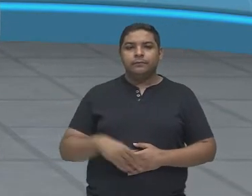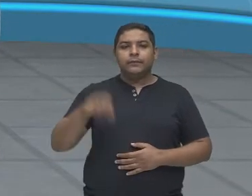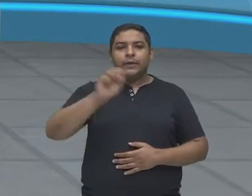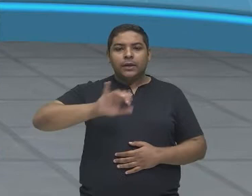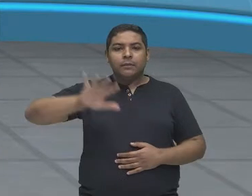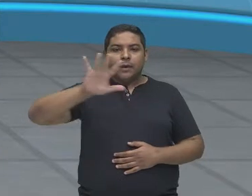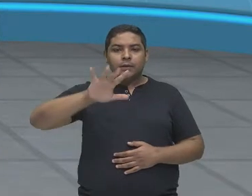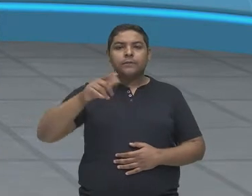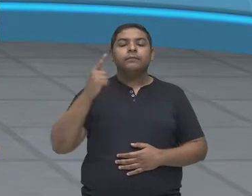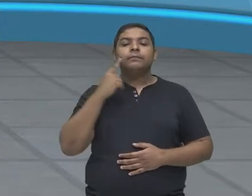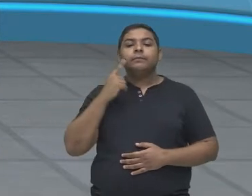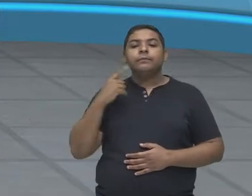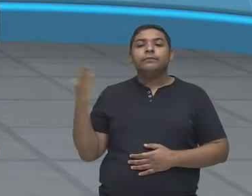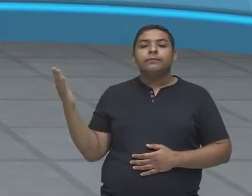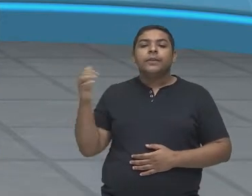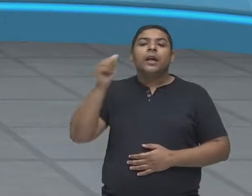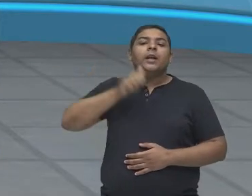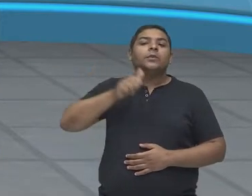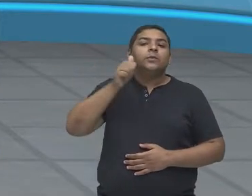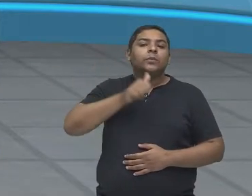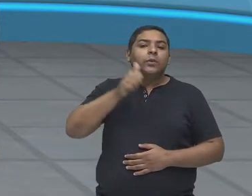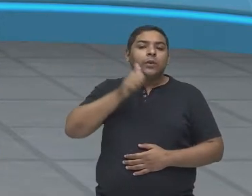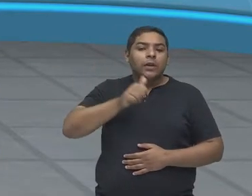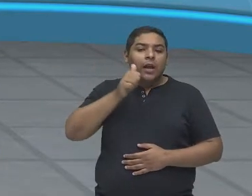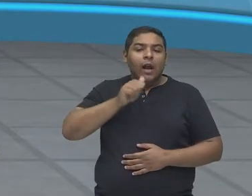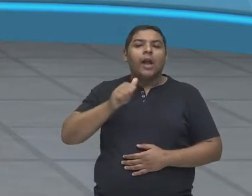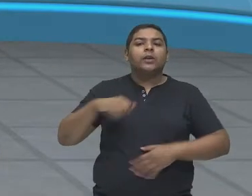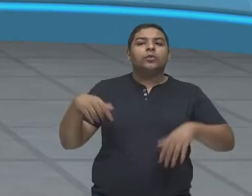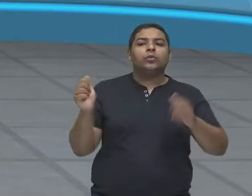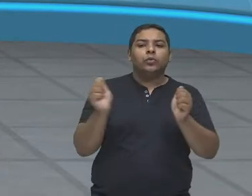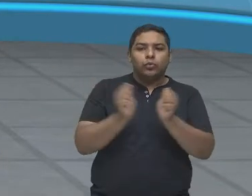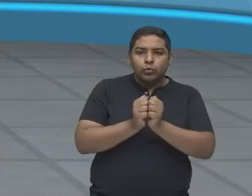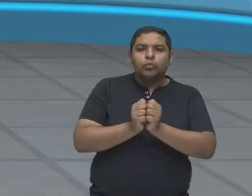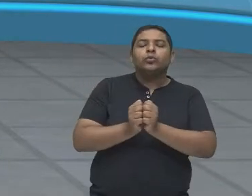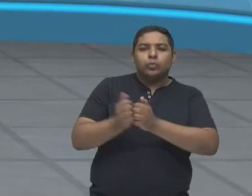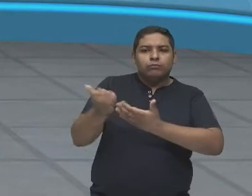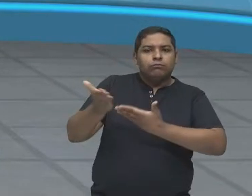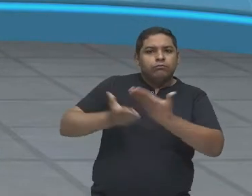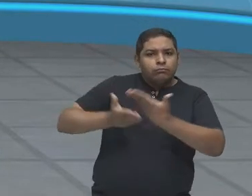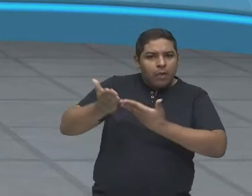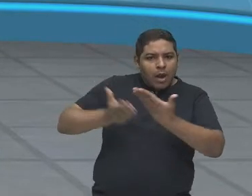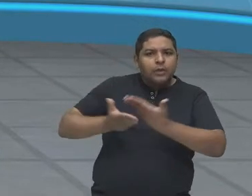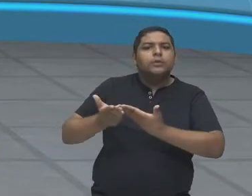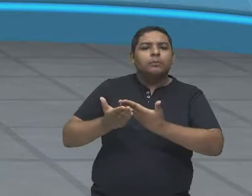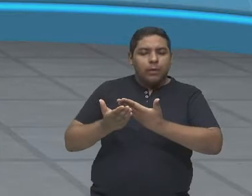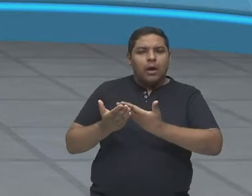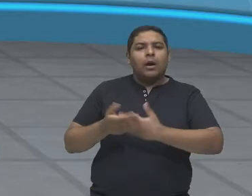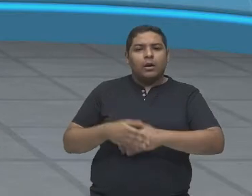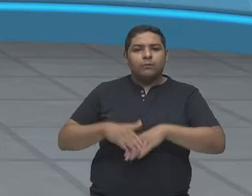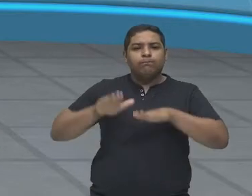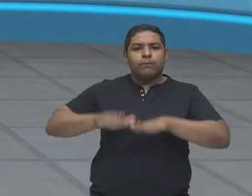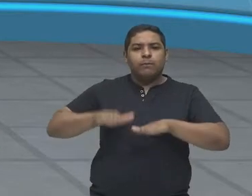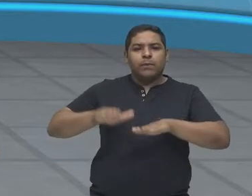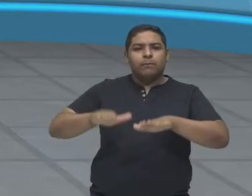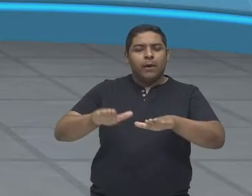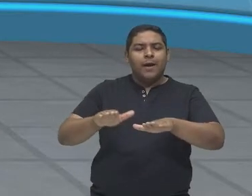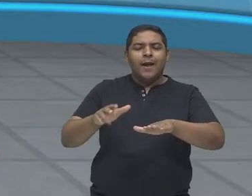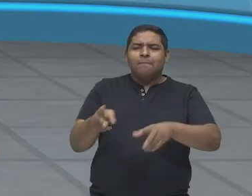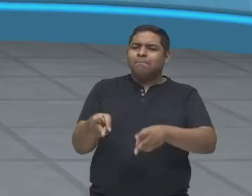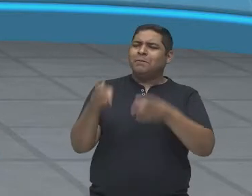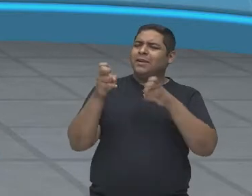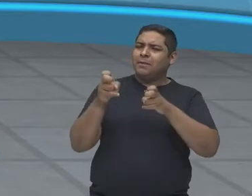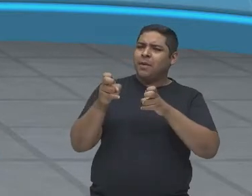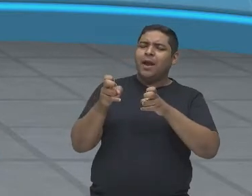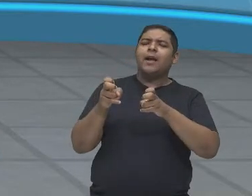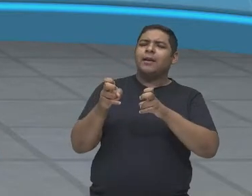As mulheres aqui, ó, participando, porque as mulheres, quando perceberam que a Declaração